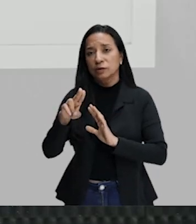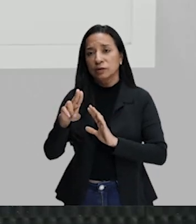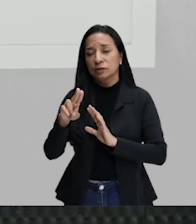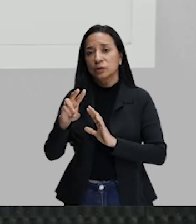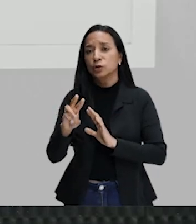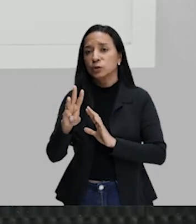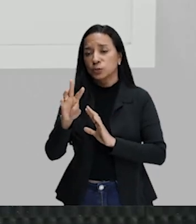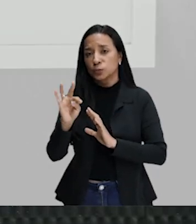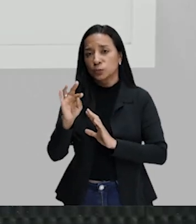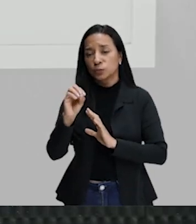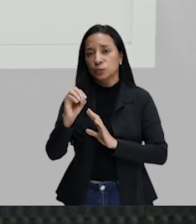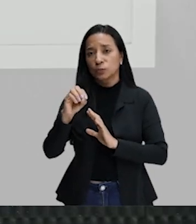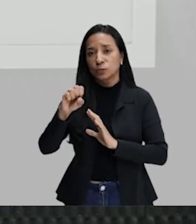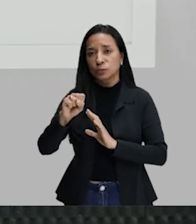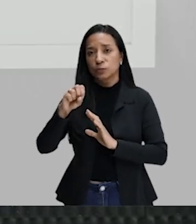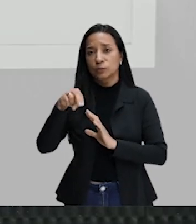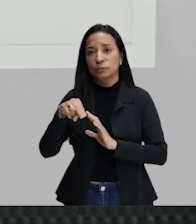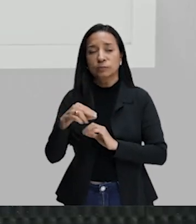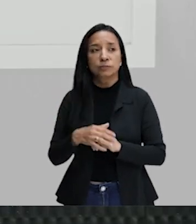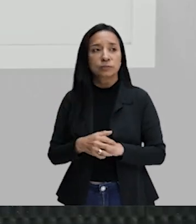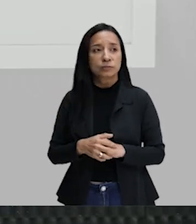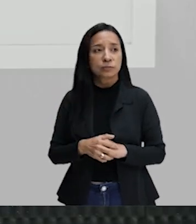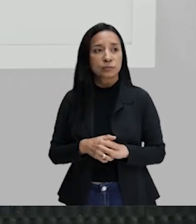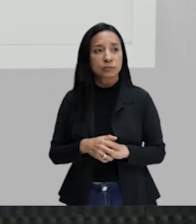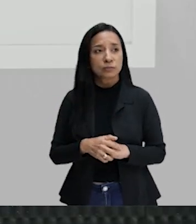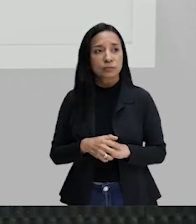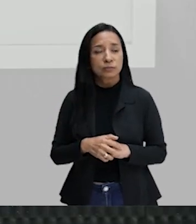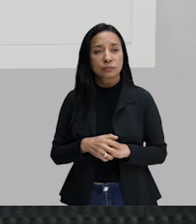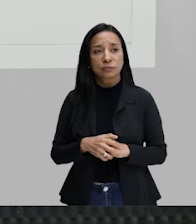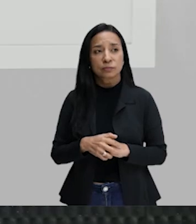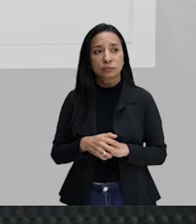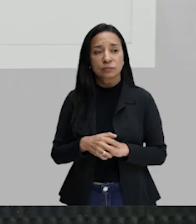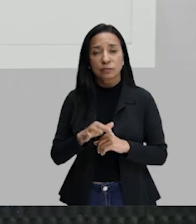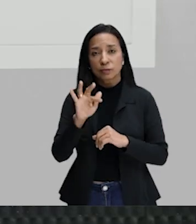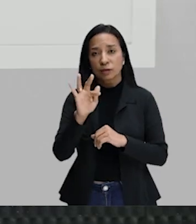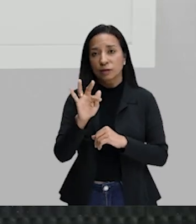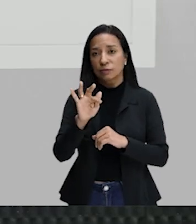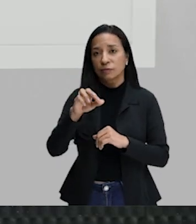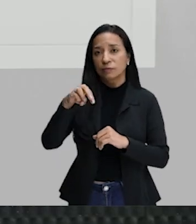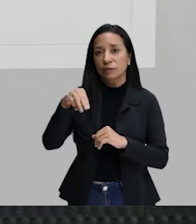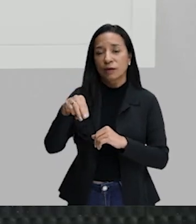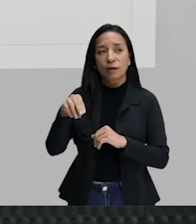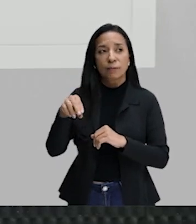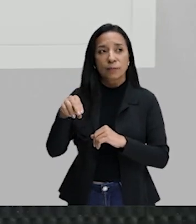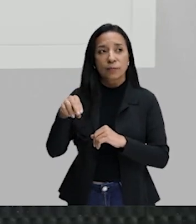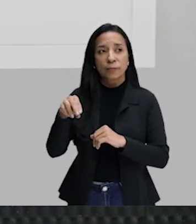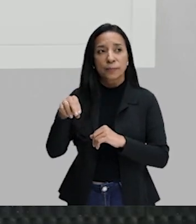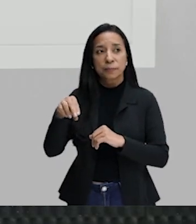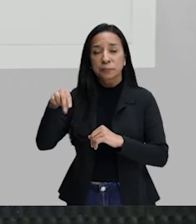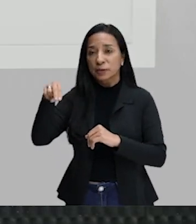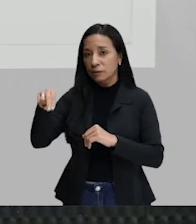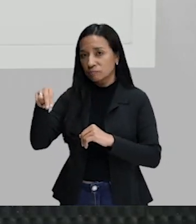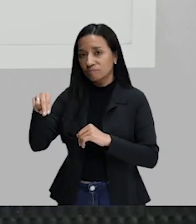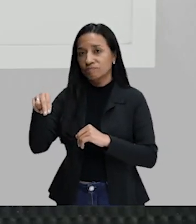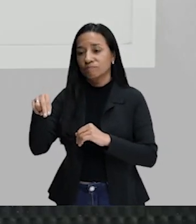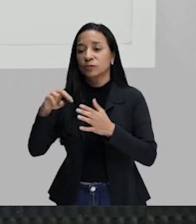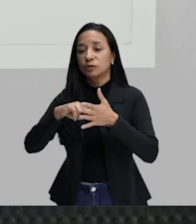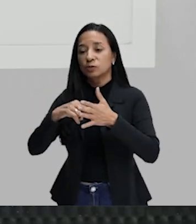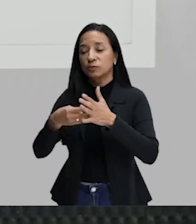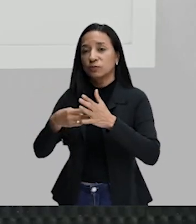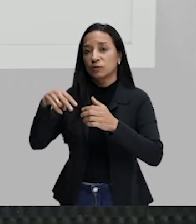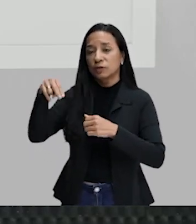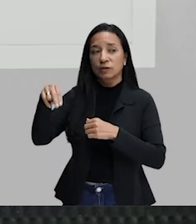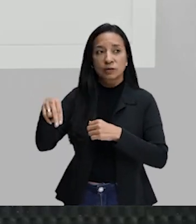dada em Coulomb. A velocidade em metros por